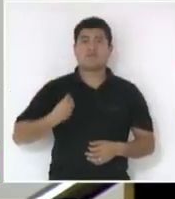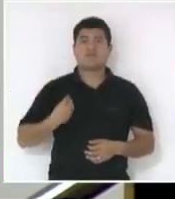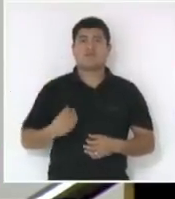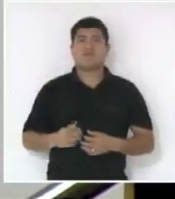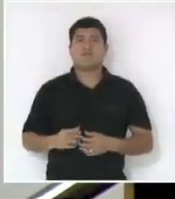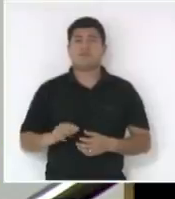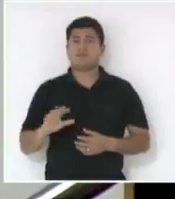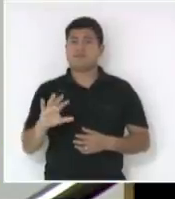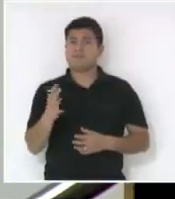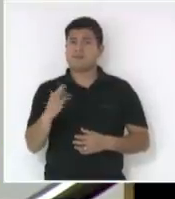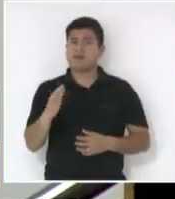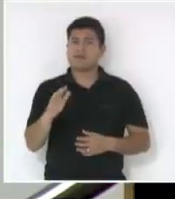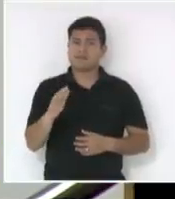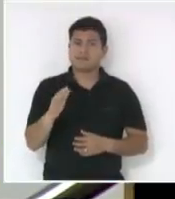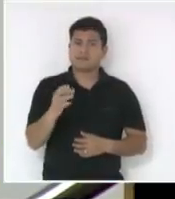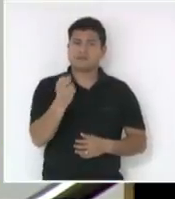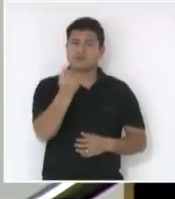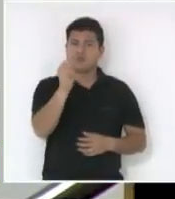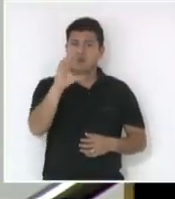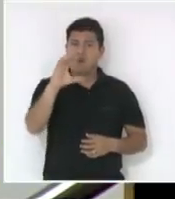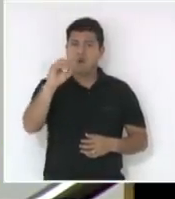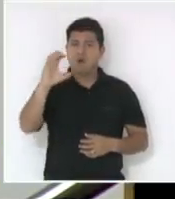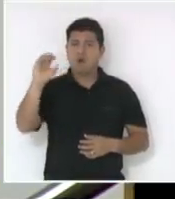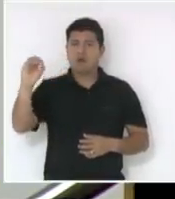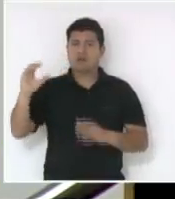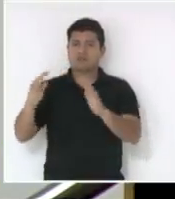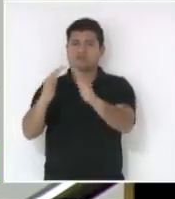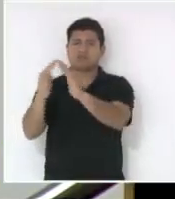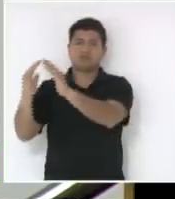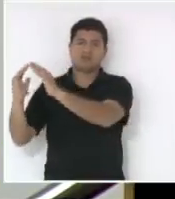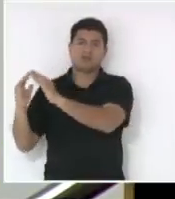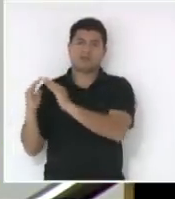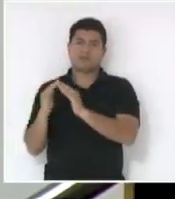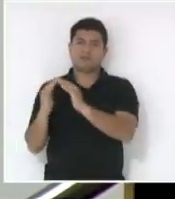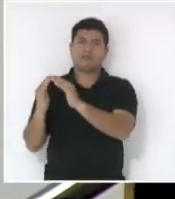tem lá mais de 800 moradias e